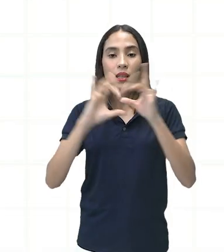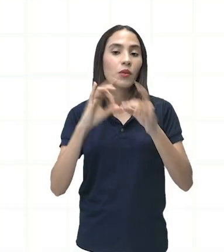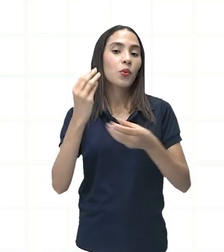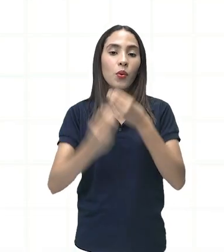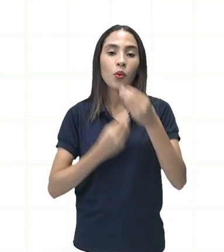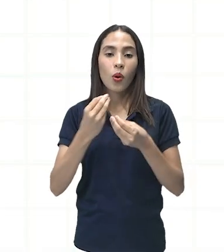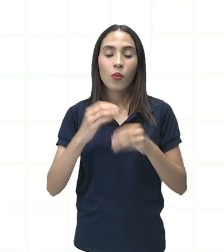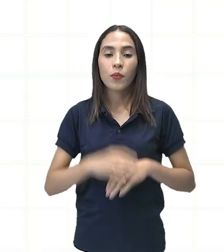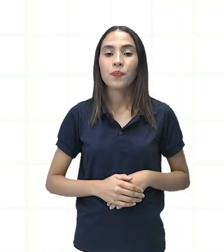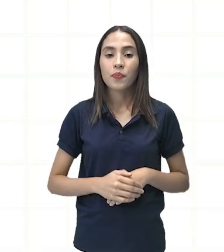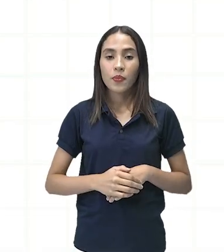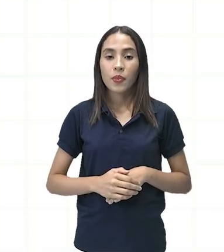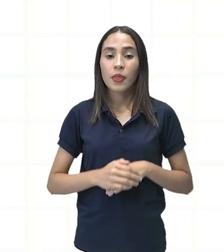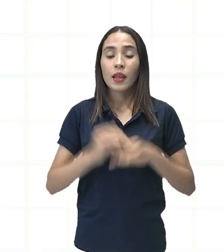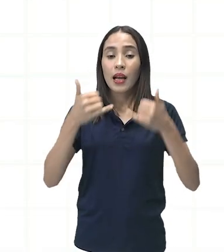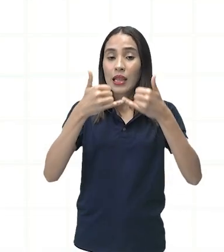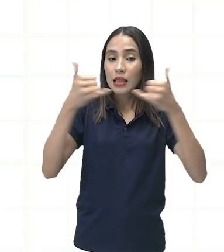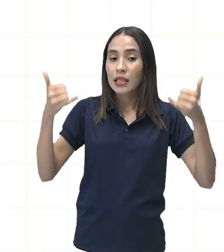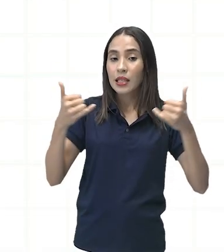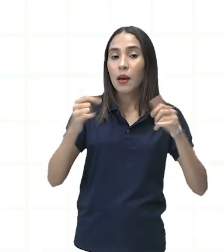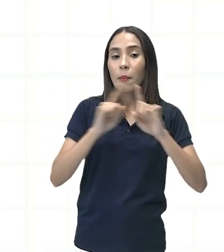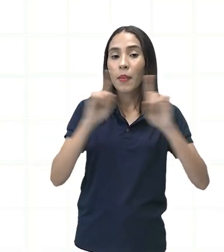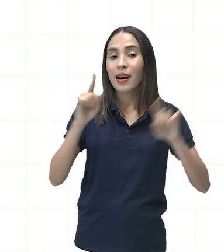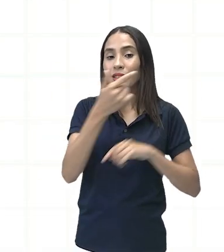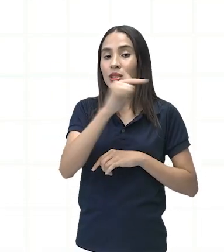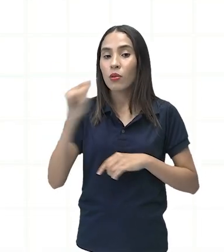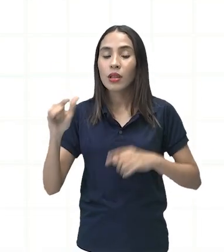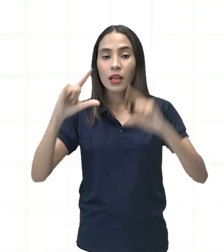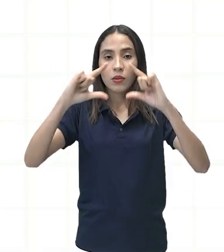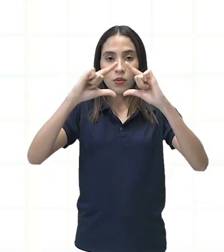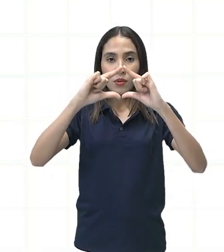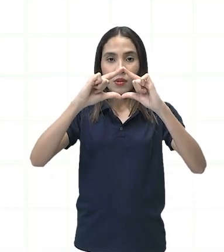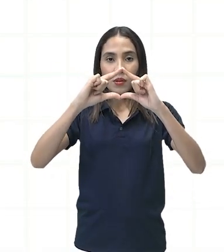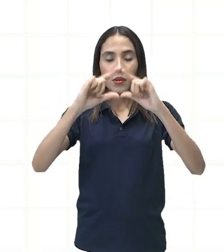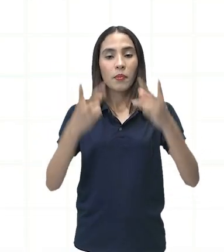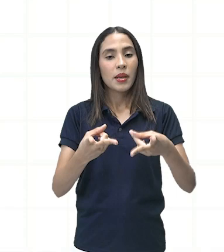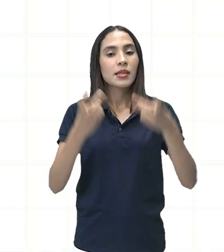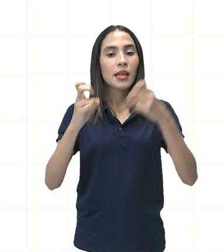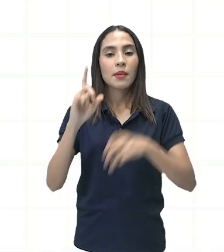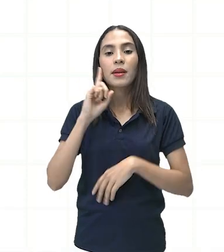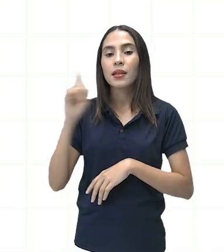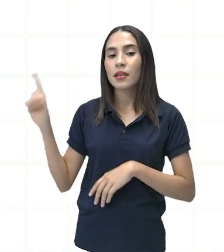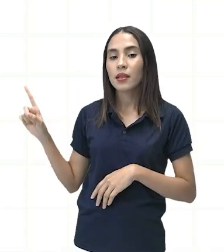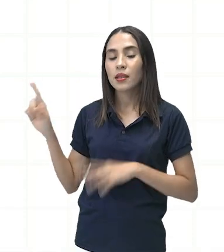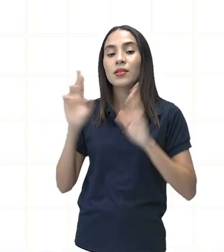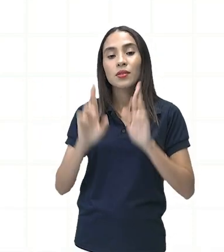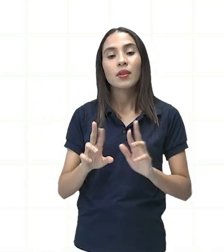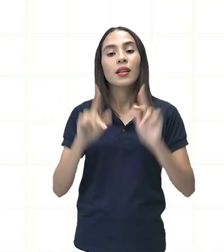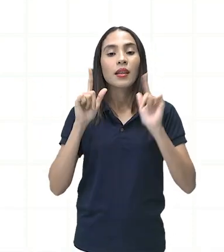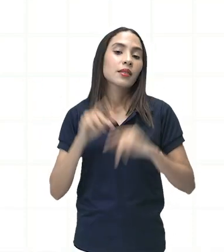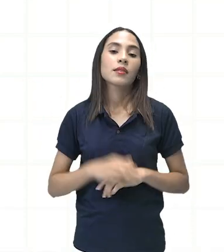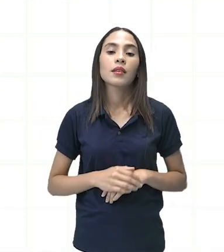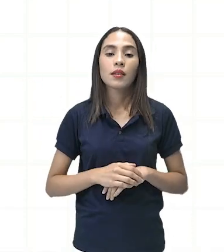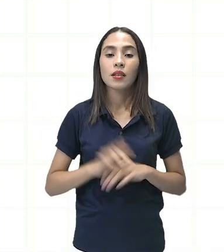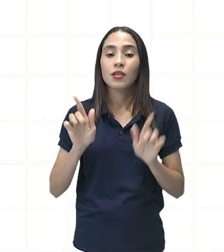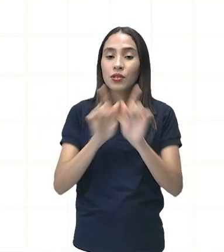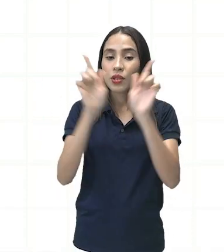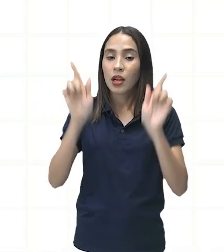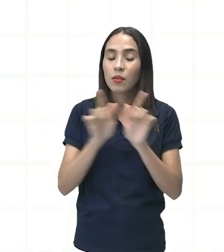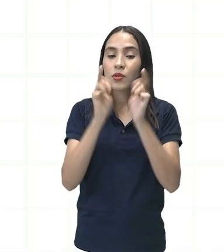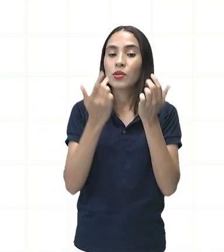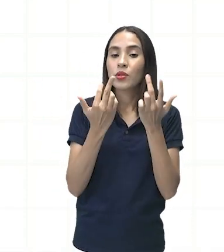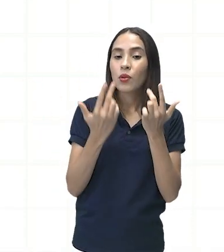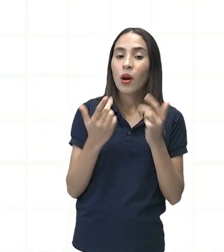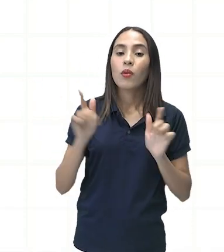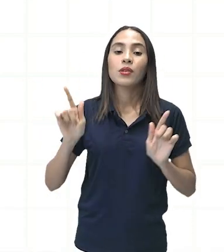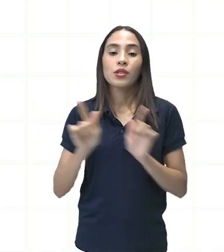conectados à linha da descendência, mas sem o triângulo. Conseguiram, então, perceber essa diferença na representação de gêmeos